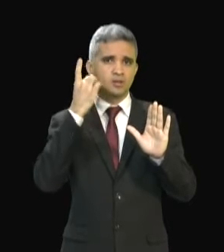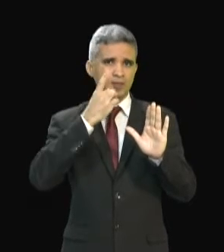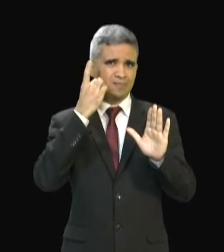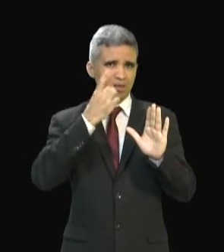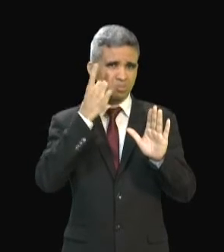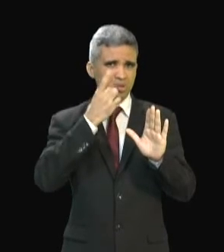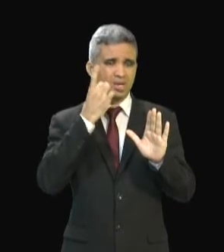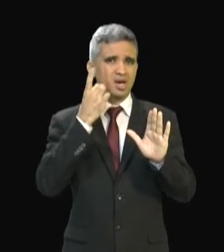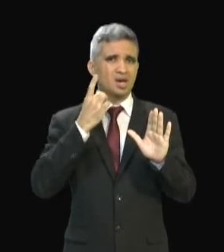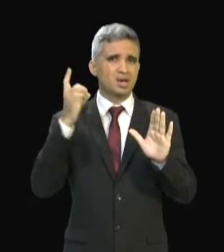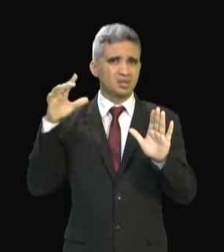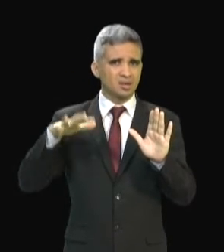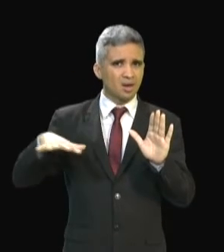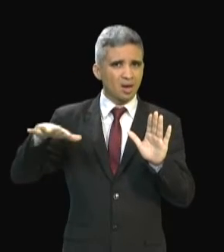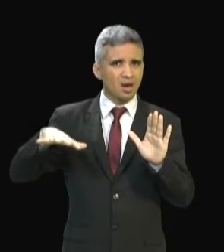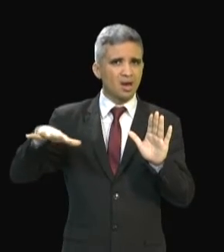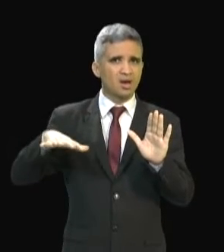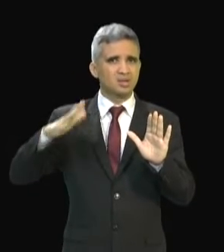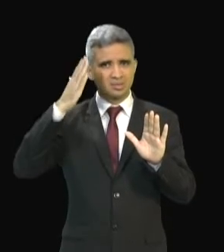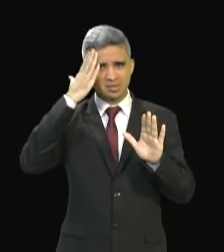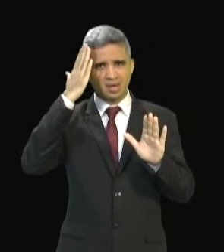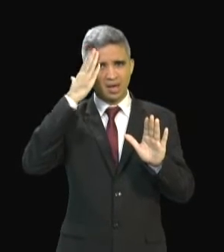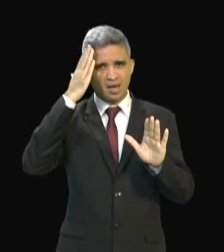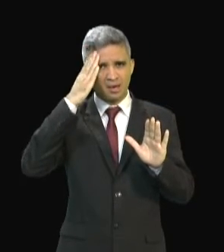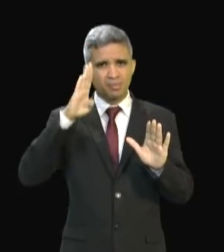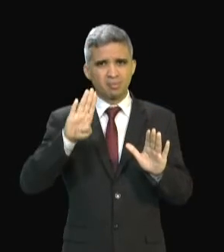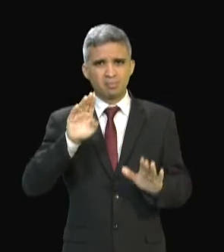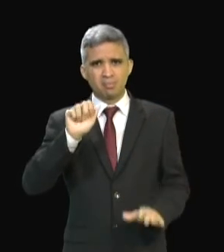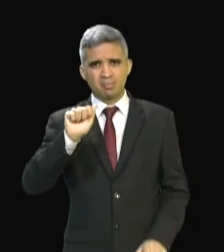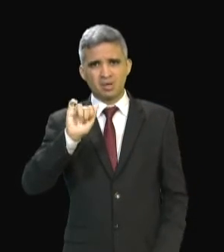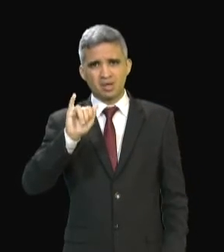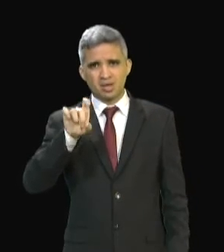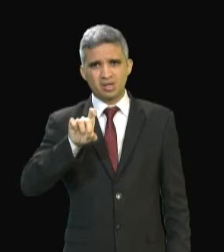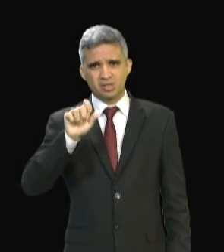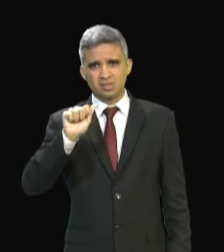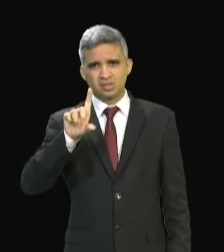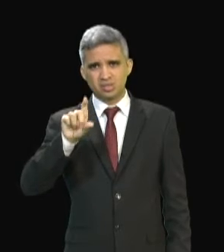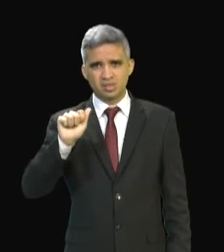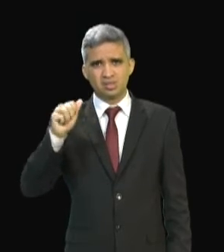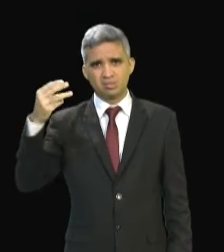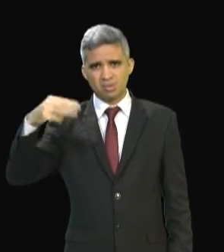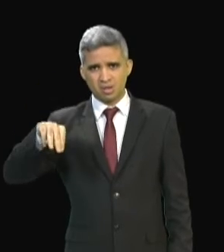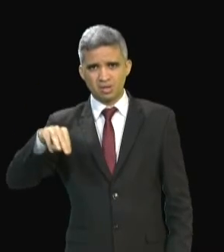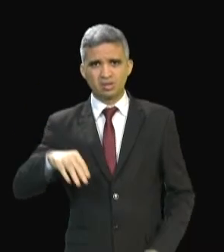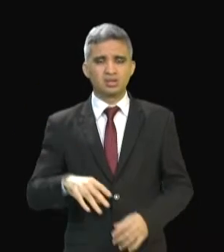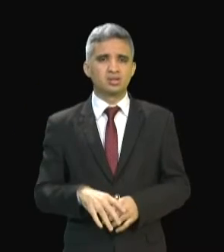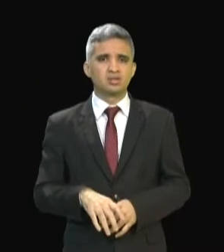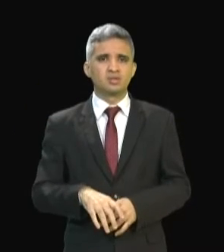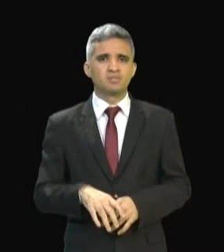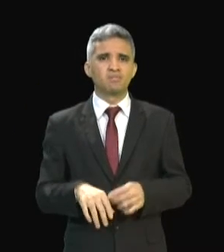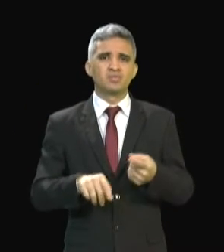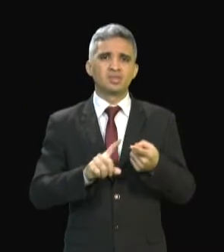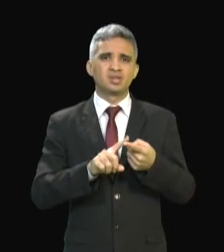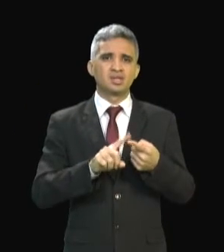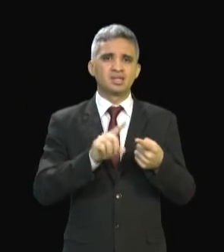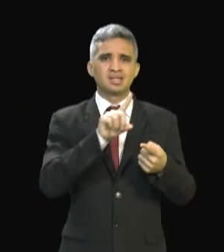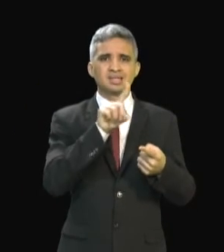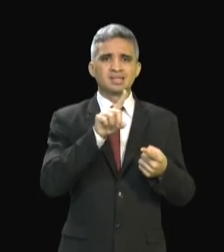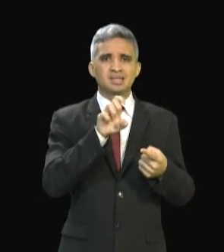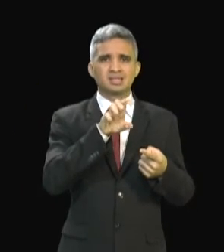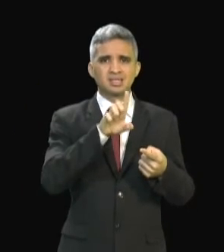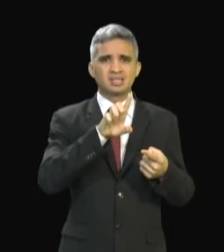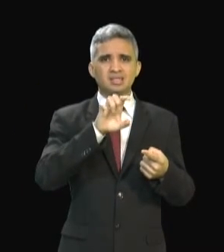naquela região, na Baixada Maranhense, deputado Zé Inácio, o próprio deputado Otelinho, que vai muito ao município de Pinheiro, e